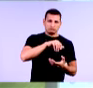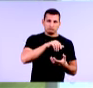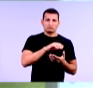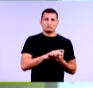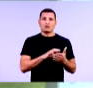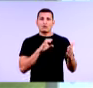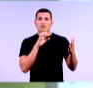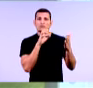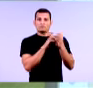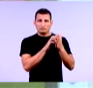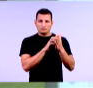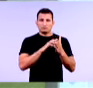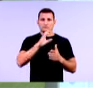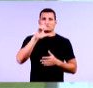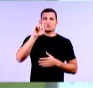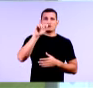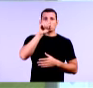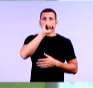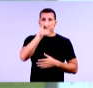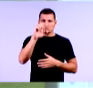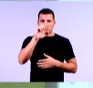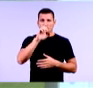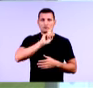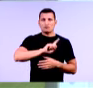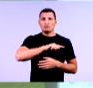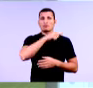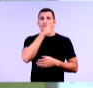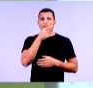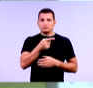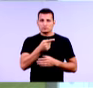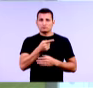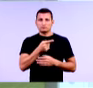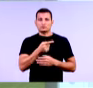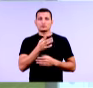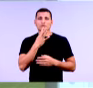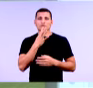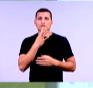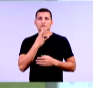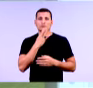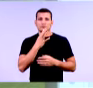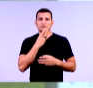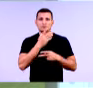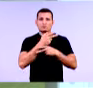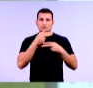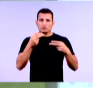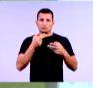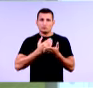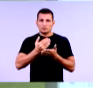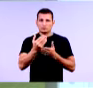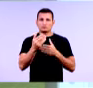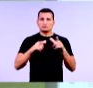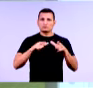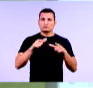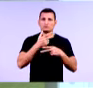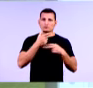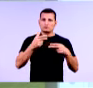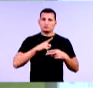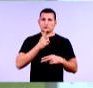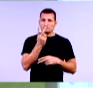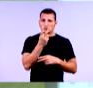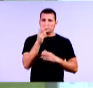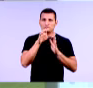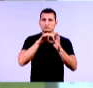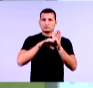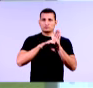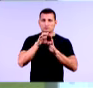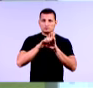classifica, nós definimos uma classe para depois reconhecermos o objeto, a gente começar a trabalhar com os objetos. Então são dois conceitos bem